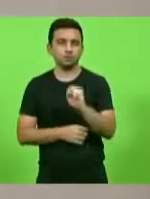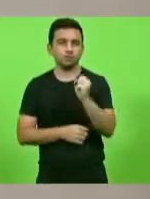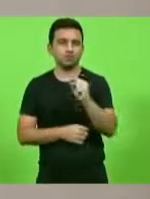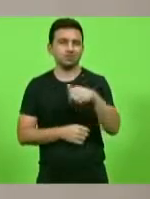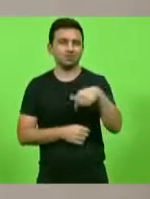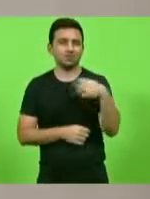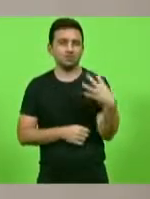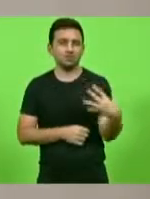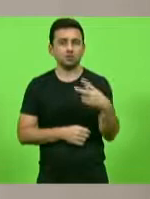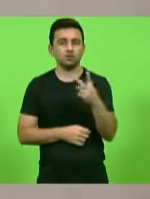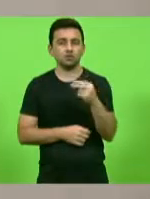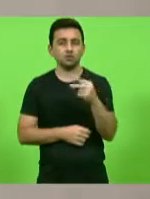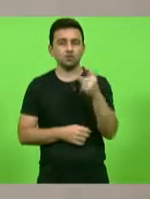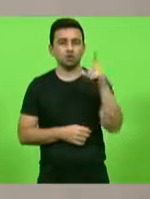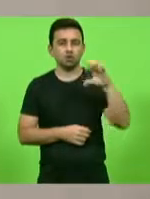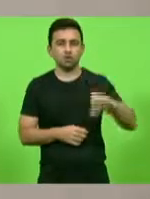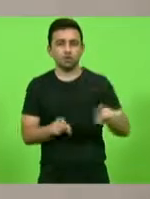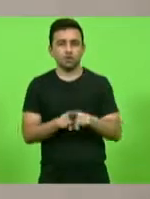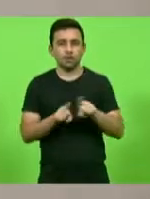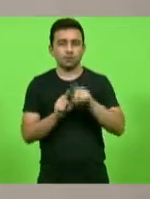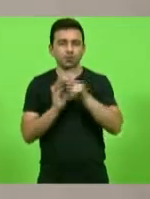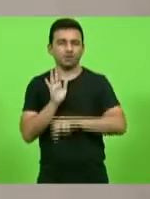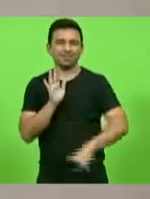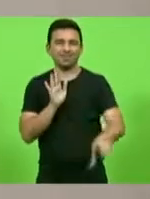17.874/2019, e PL